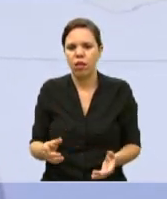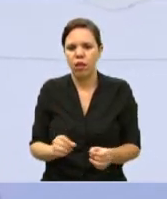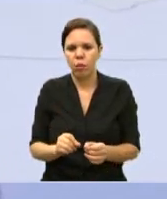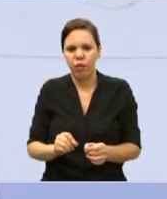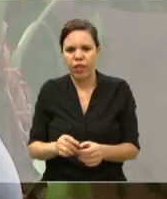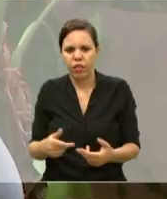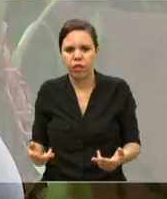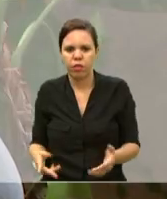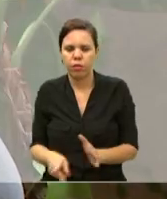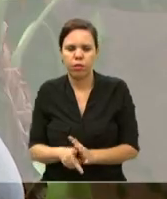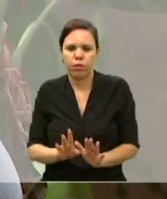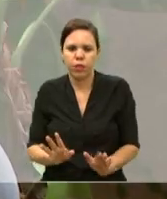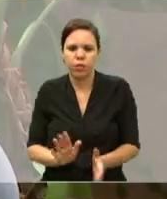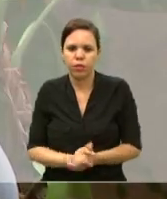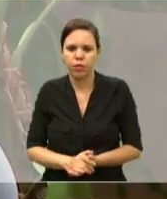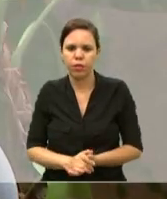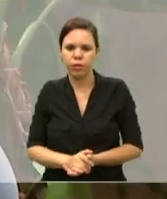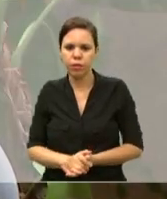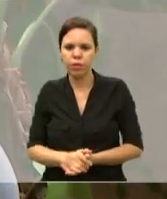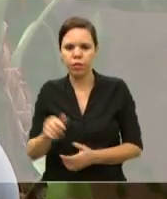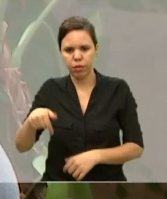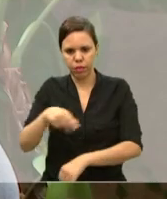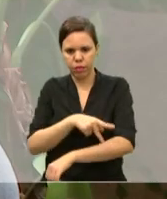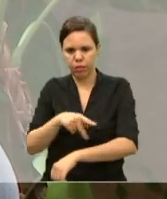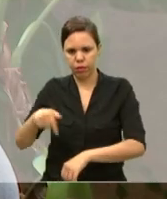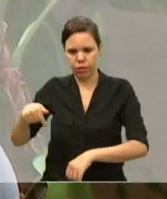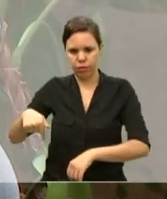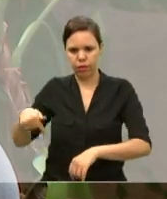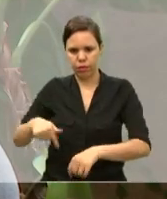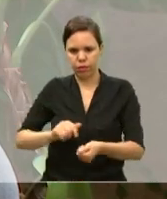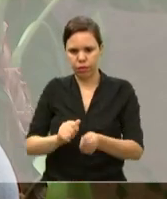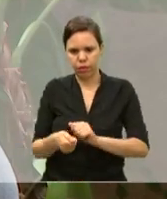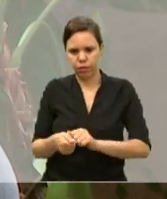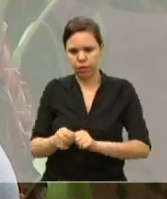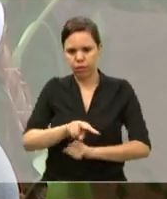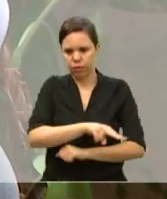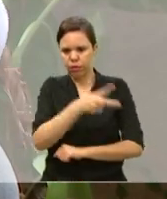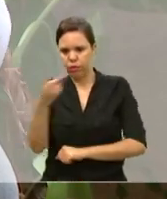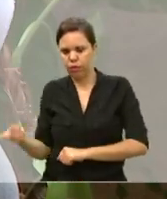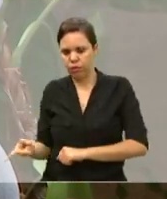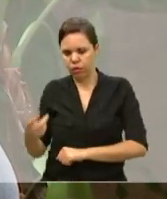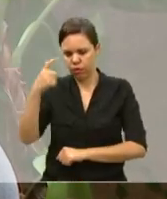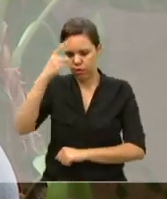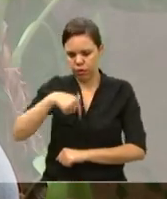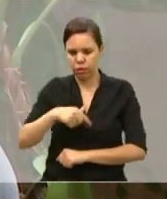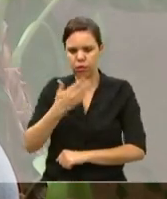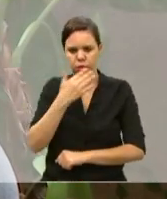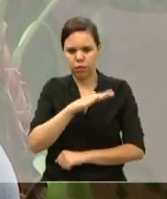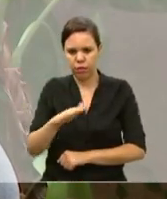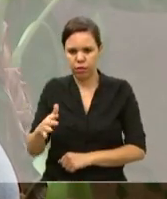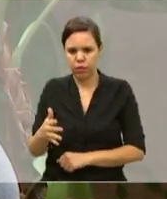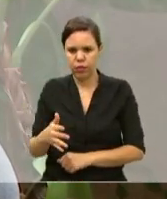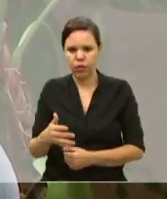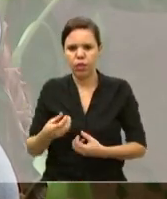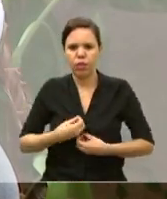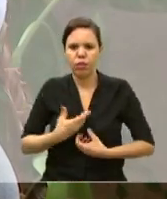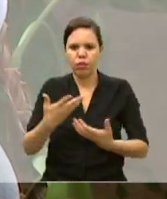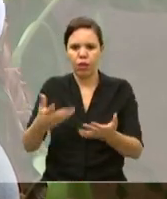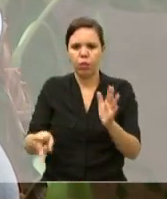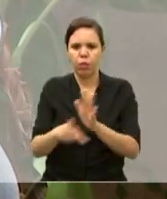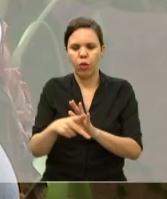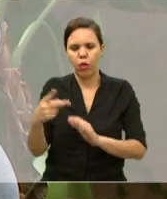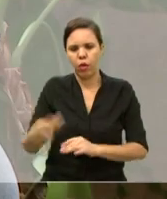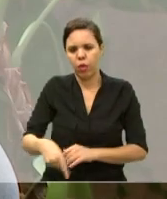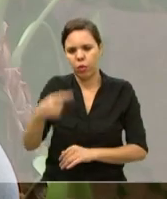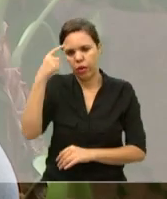criança, dirigindo. E na pedagogia Waldorf é ao contrário, é a criança que vai exteriorizar isso. Ela